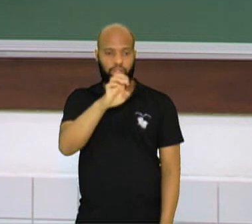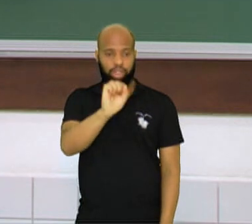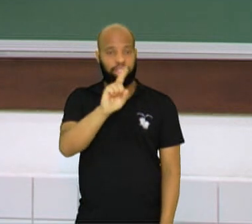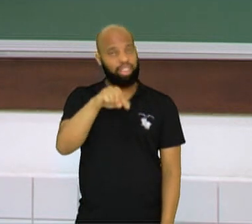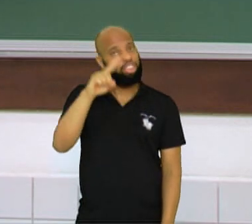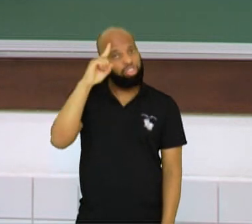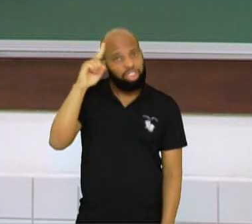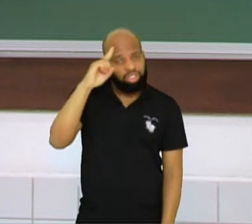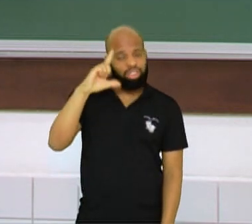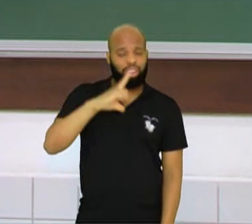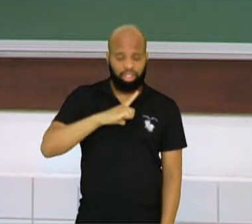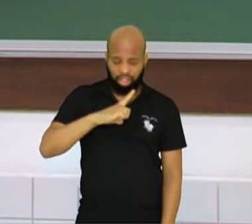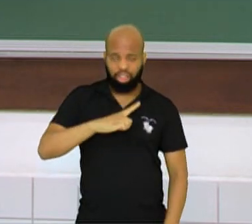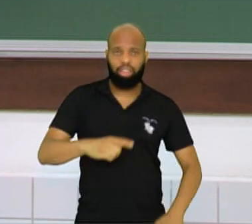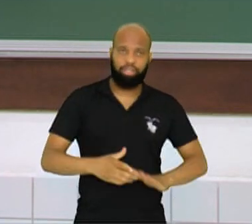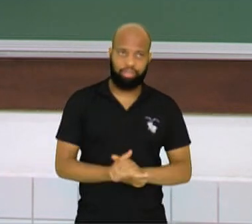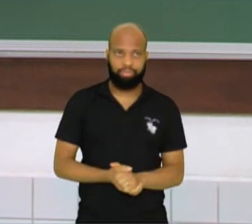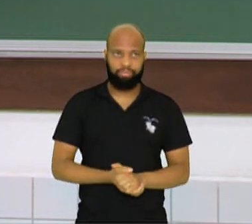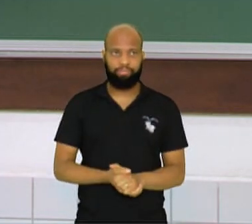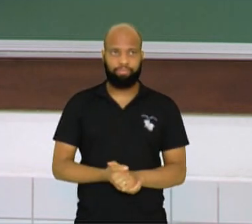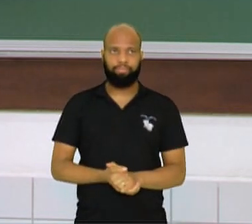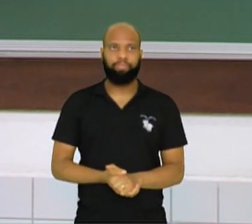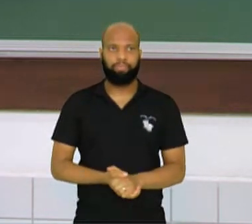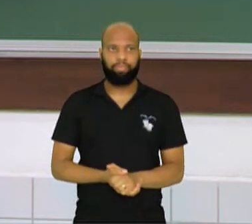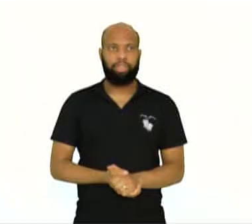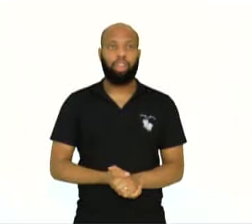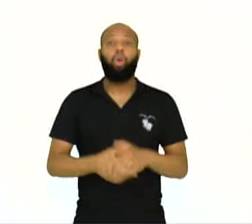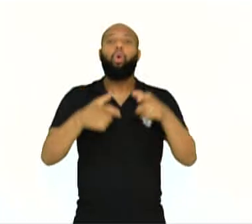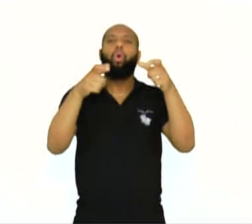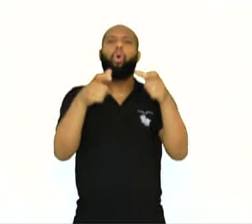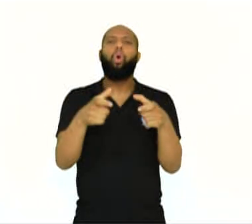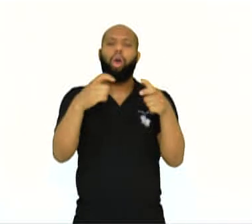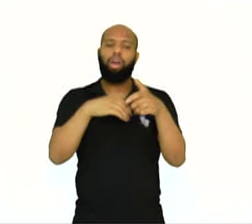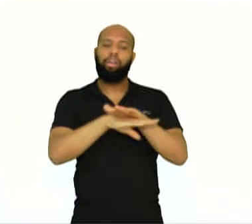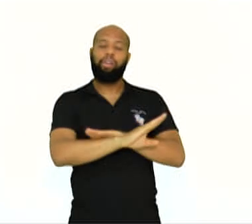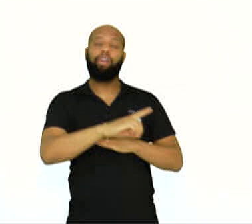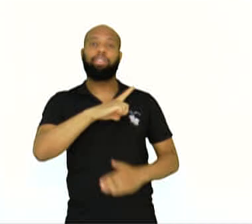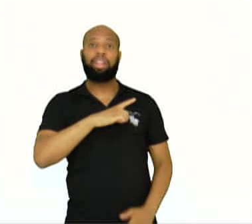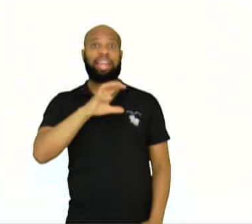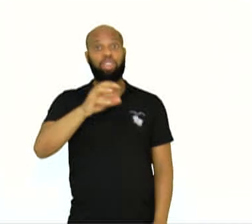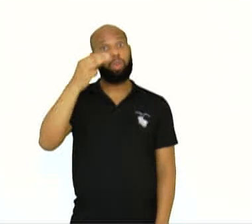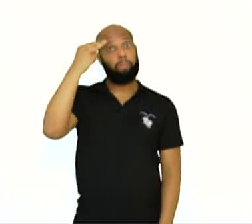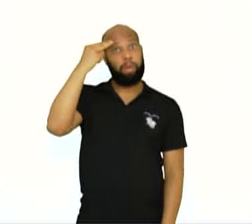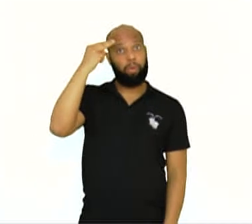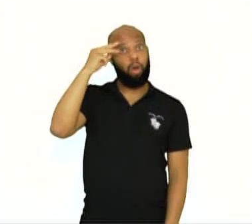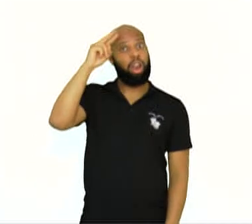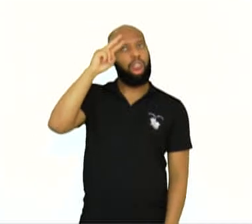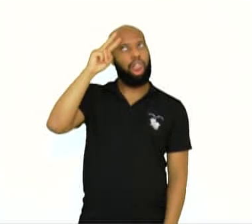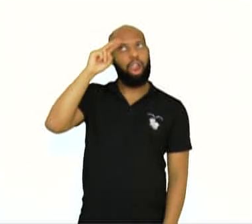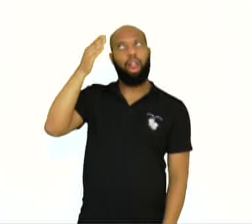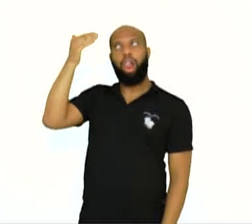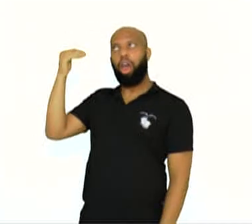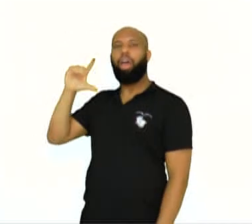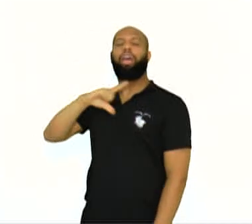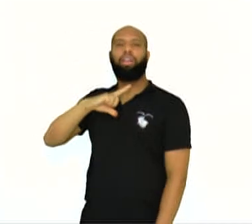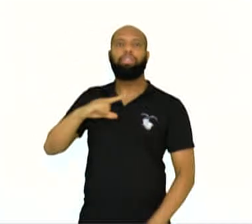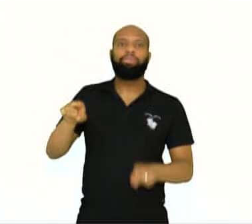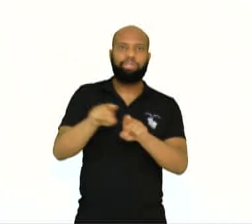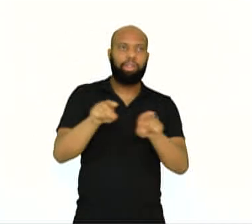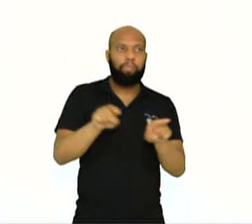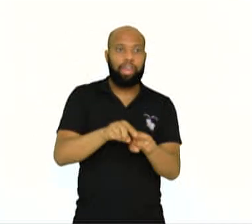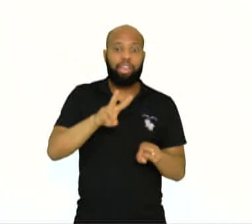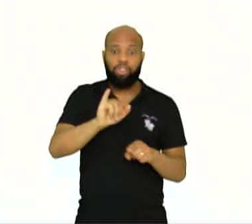dia, no nosso cotidiano. Um lugar que guarda essas memórias, né, essas fontes e